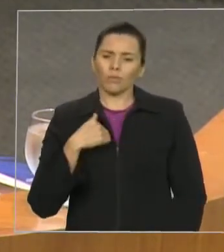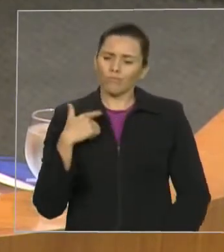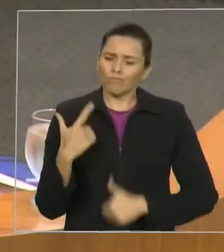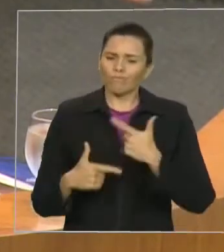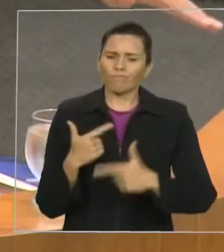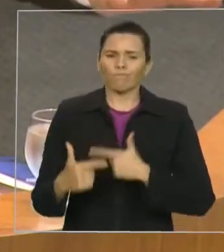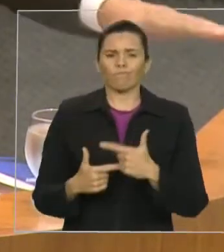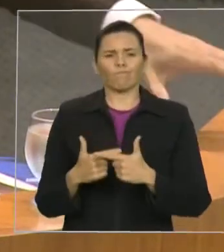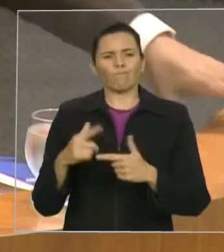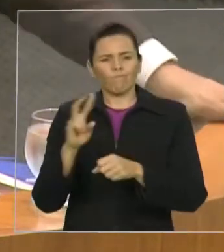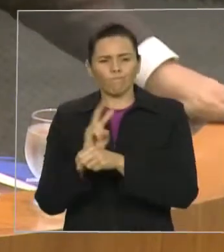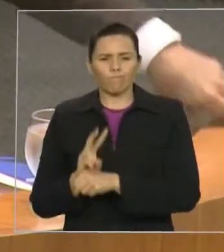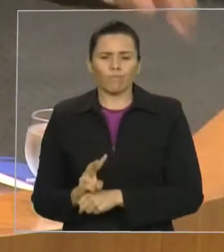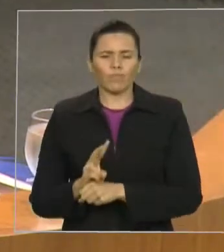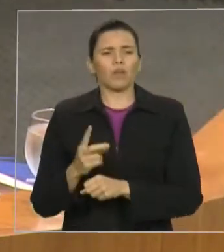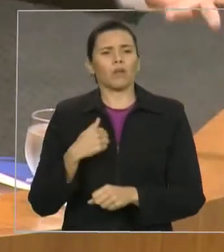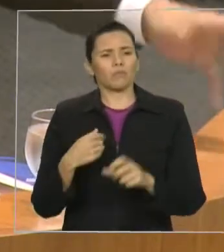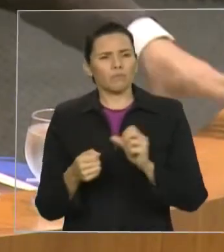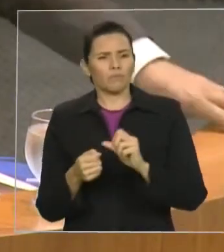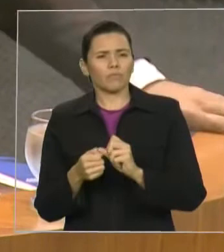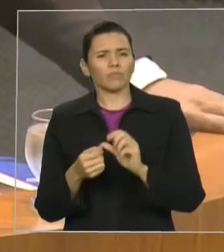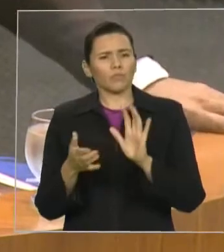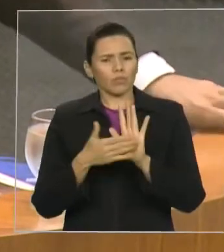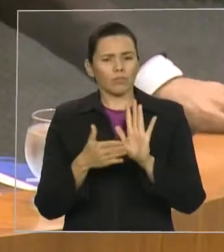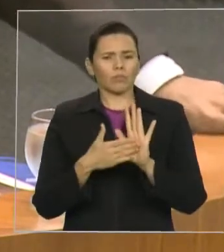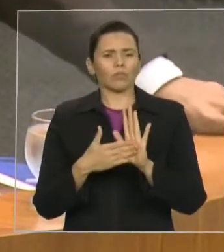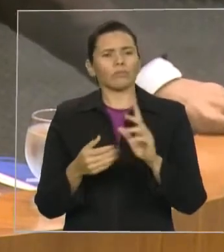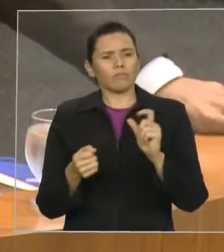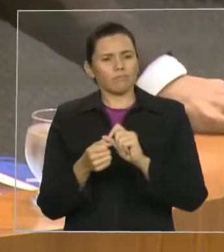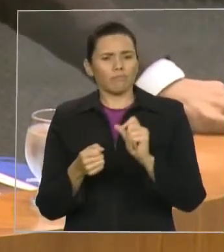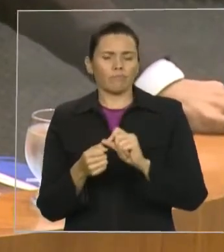E qual o mal em ter feito um requerimento, ter feito uma indicação?